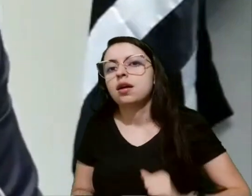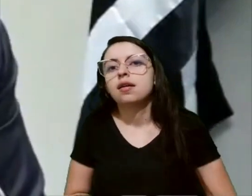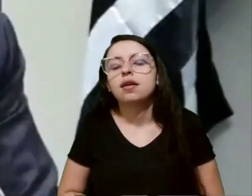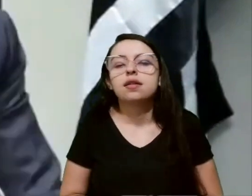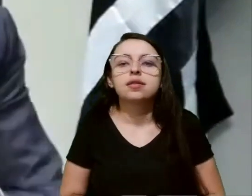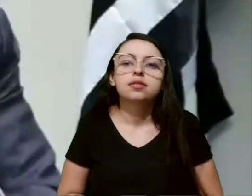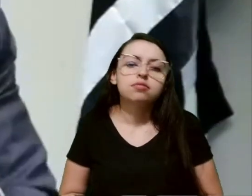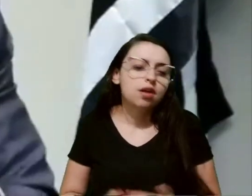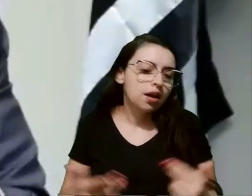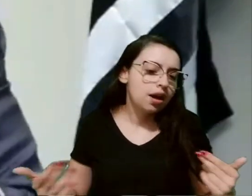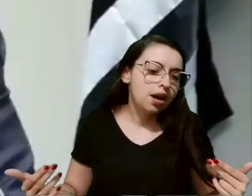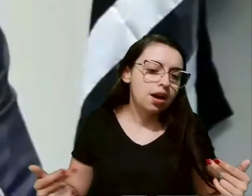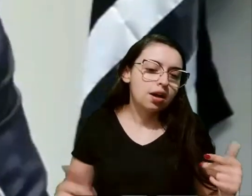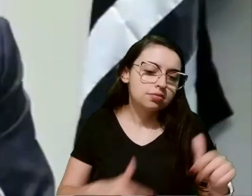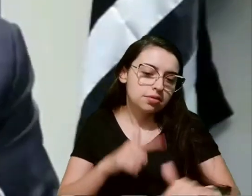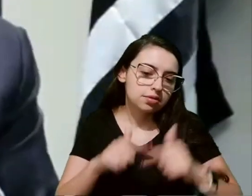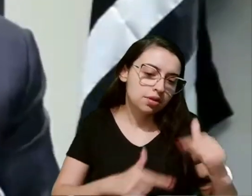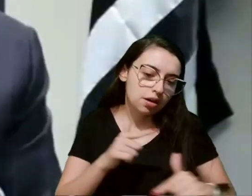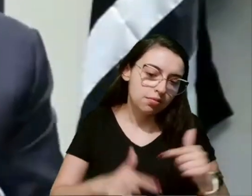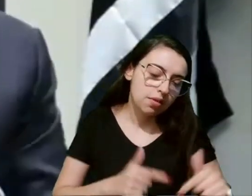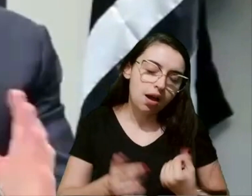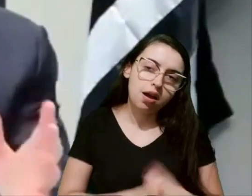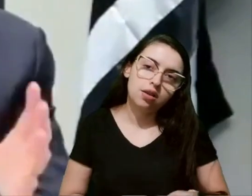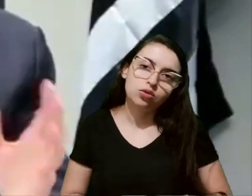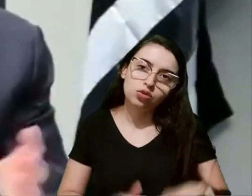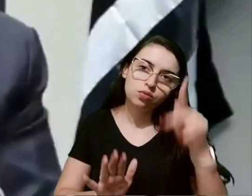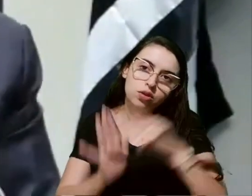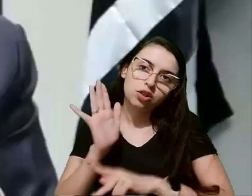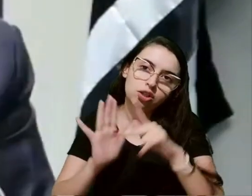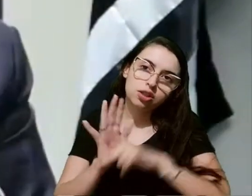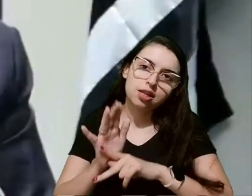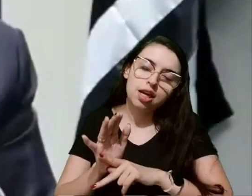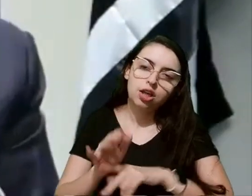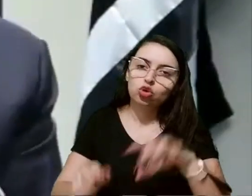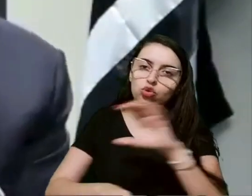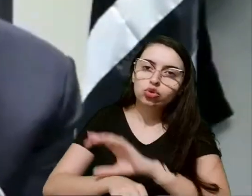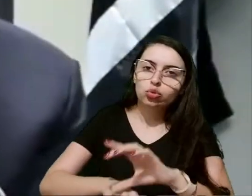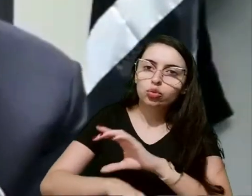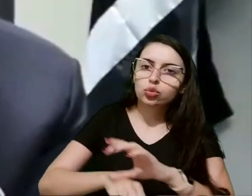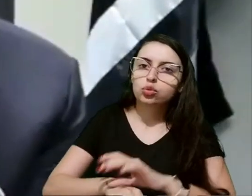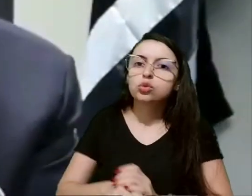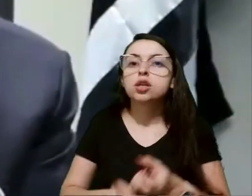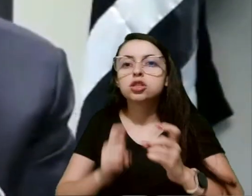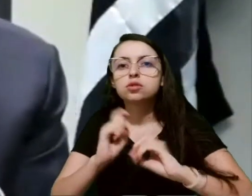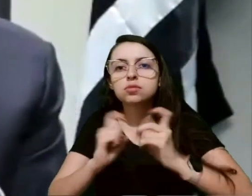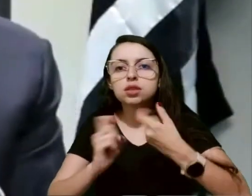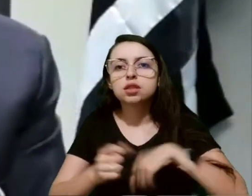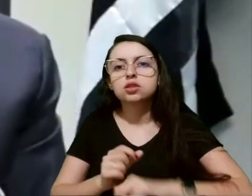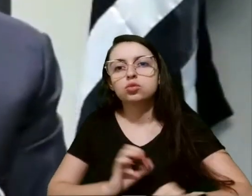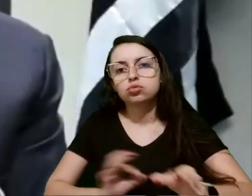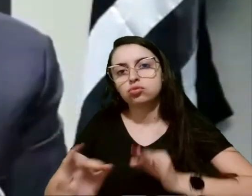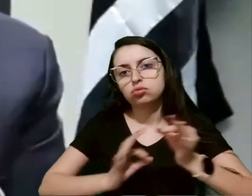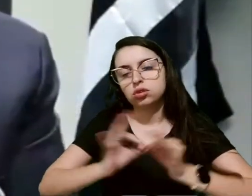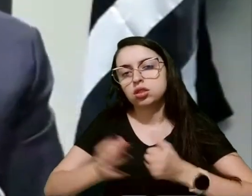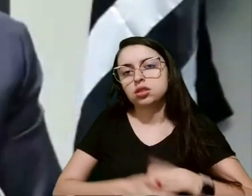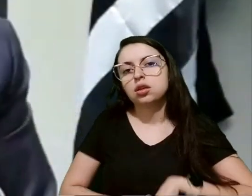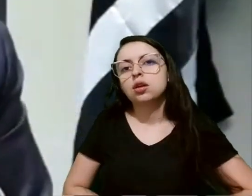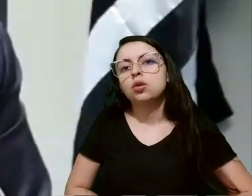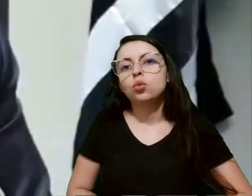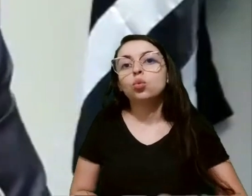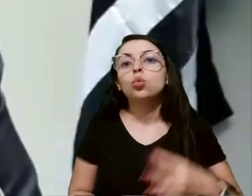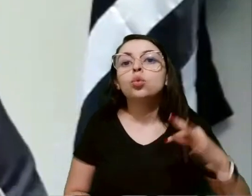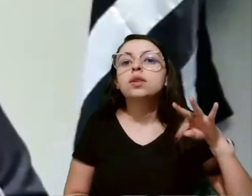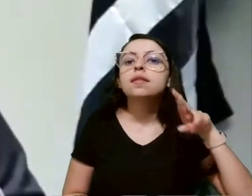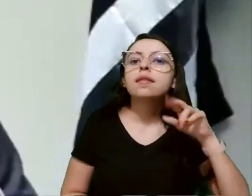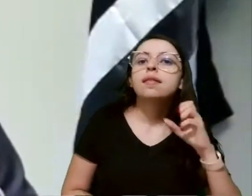em diversos projetos relacionados à especialização projetos voltados pra administração judiciária. Por exemplo, aqui no Tribunal de Justiça de